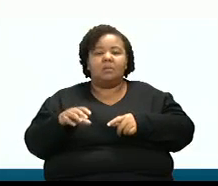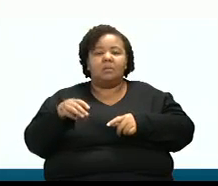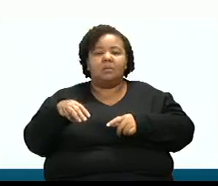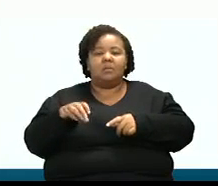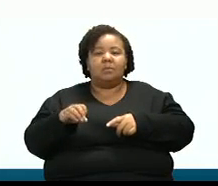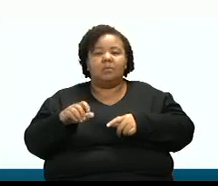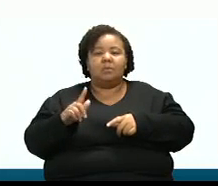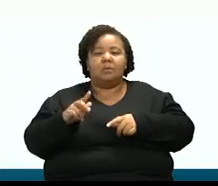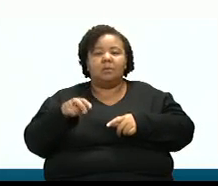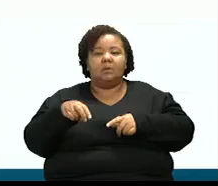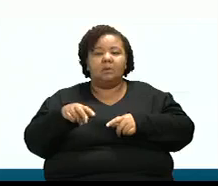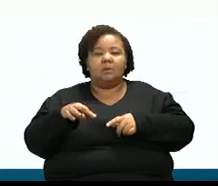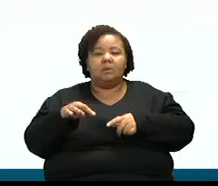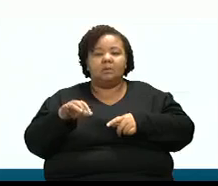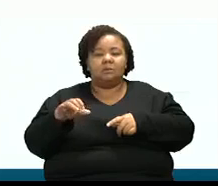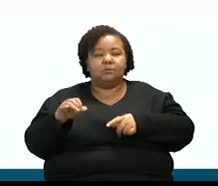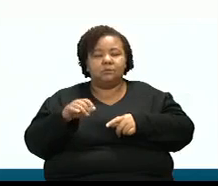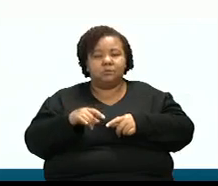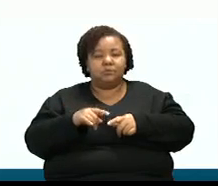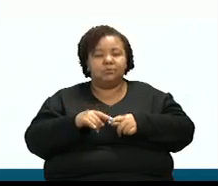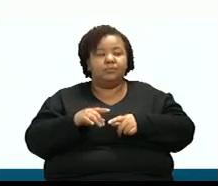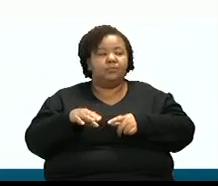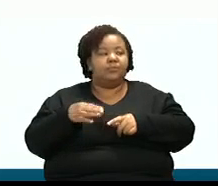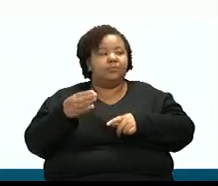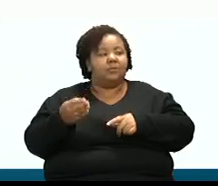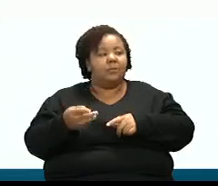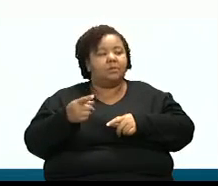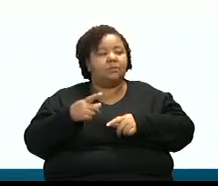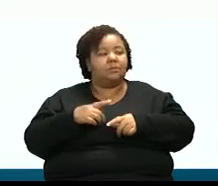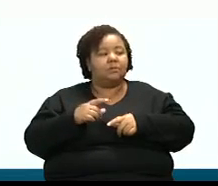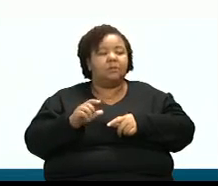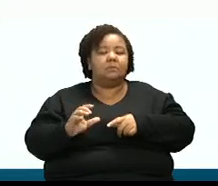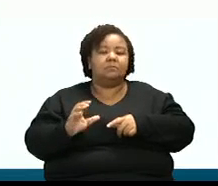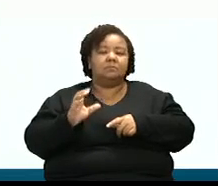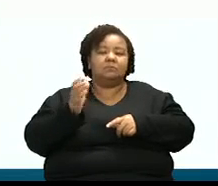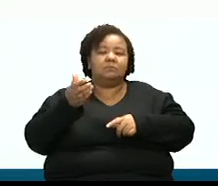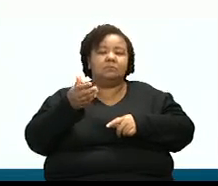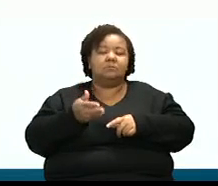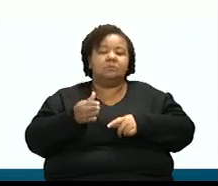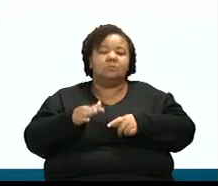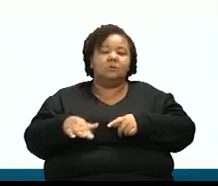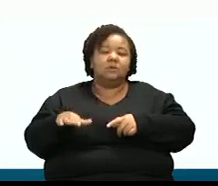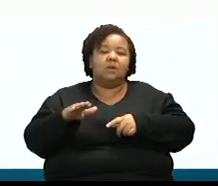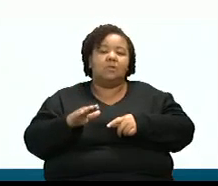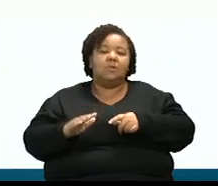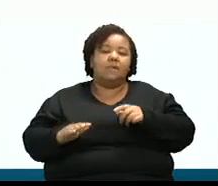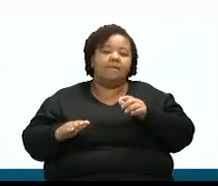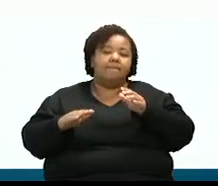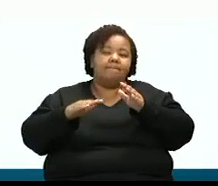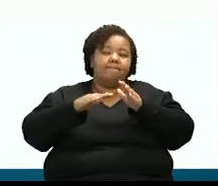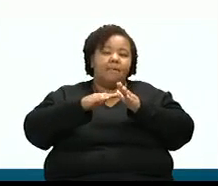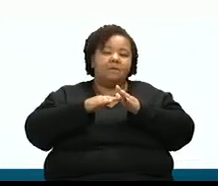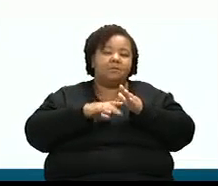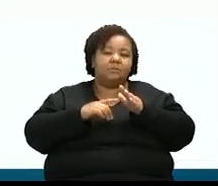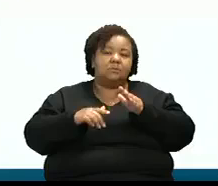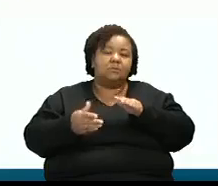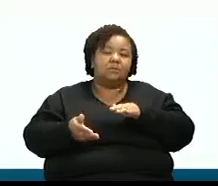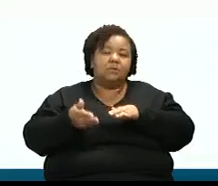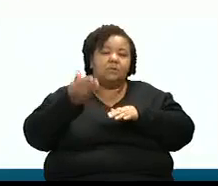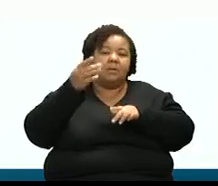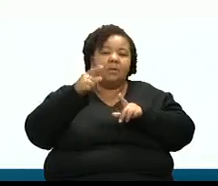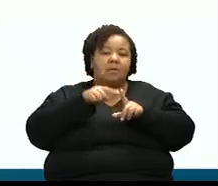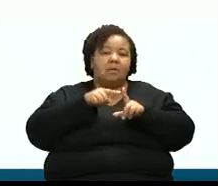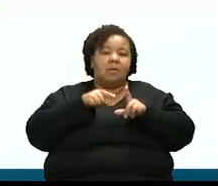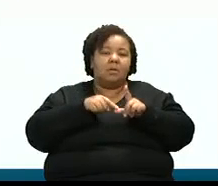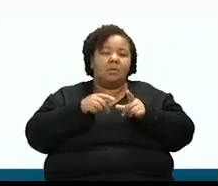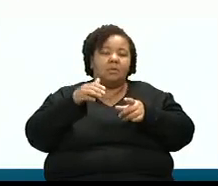raio, fixo as demais constantes. Então, quando que acontece esse campo magnético máximo? Quando eu tenho maior ângulo